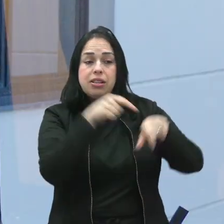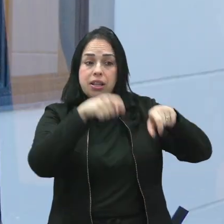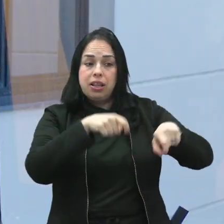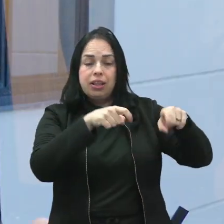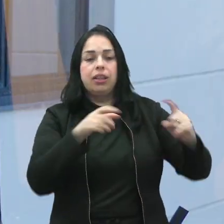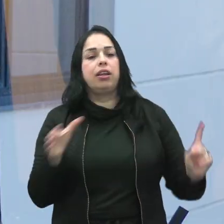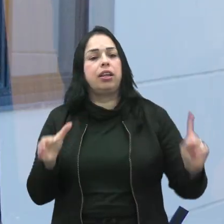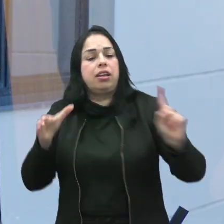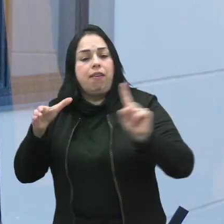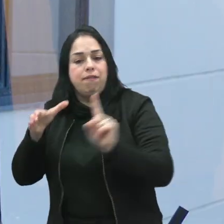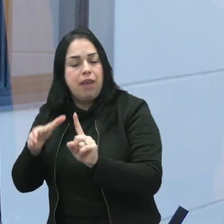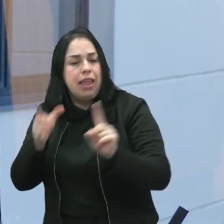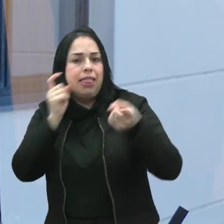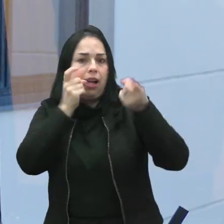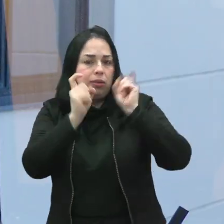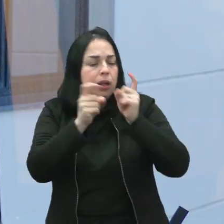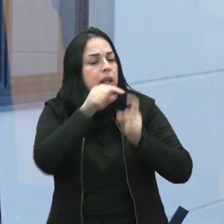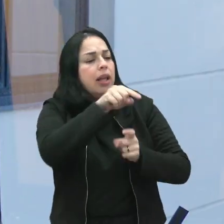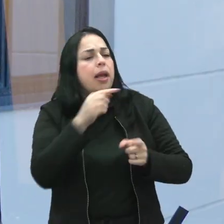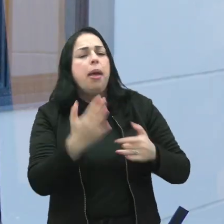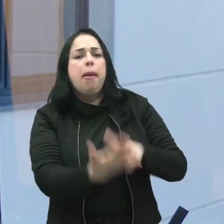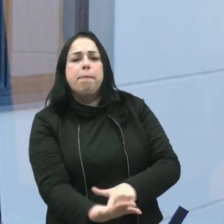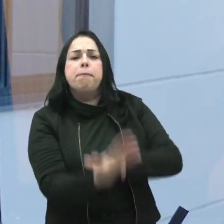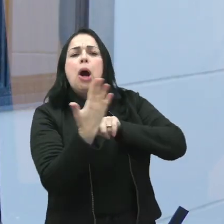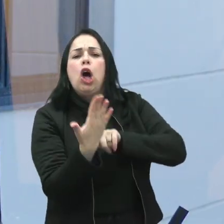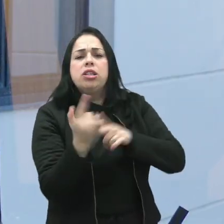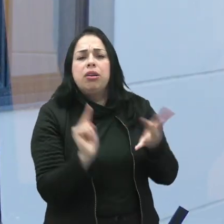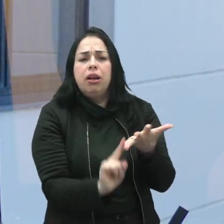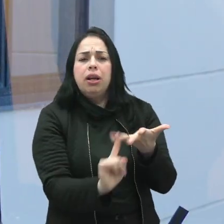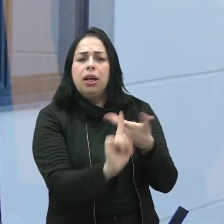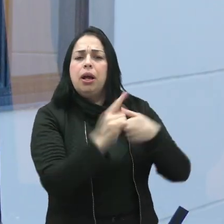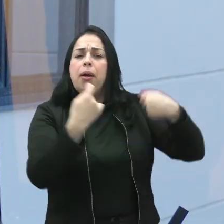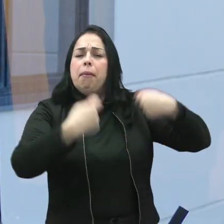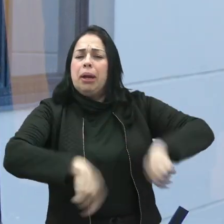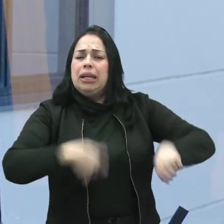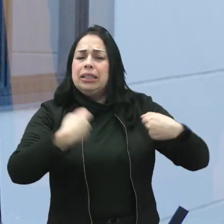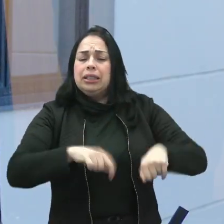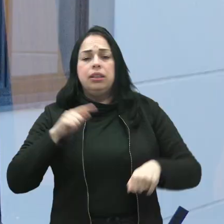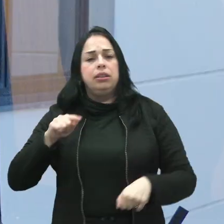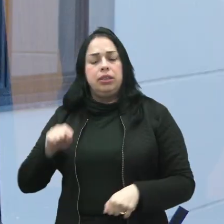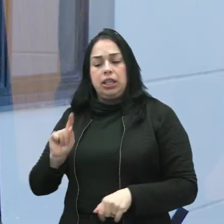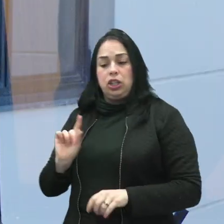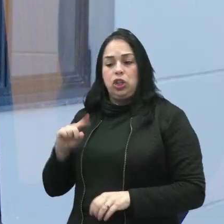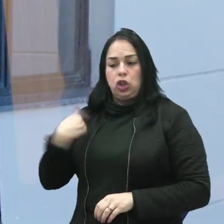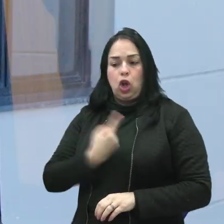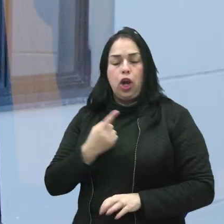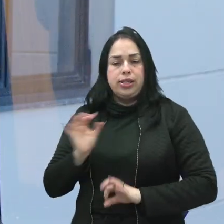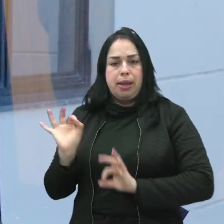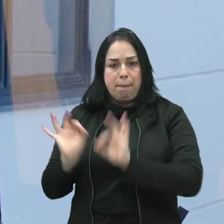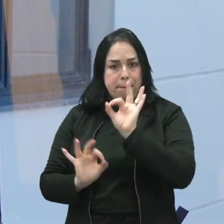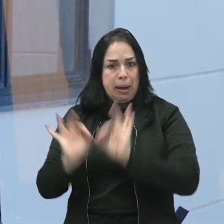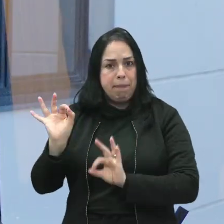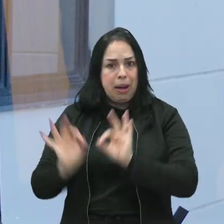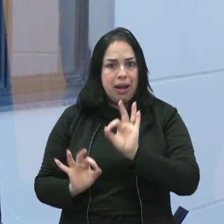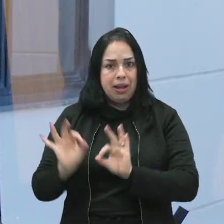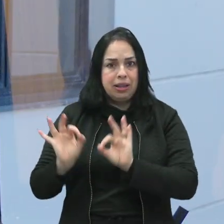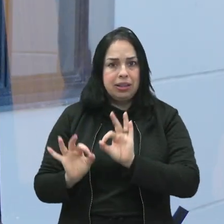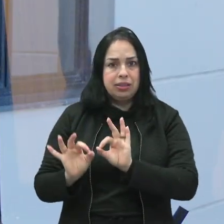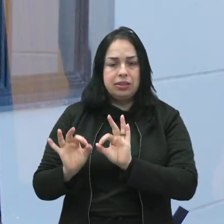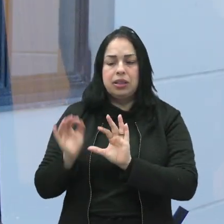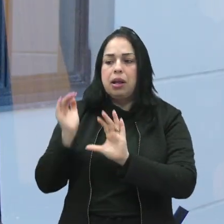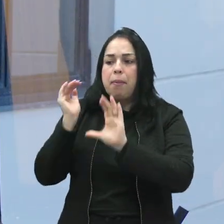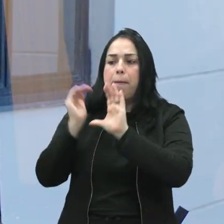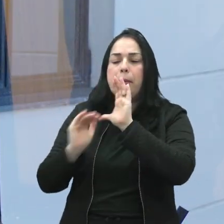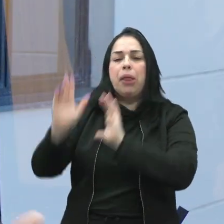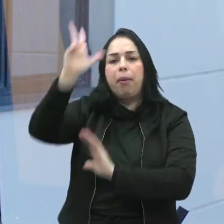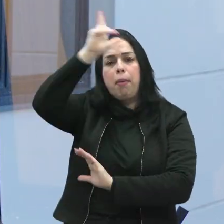rural venha para uma reunião da frente, traga as suas dificuldades para que a frente parlamentar encaminhe para o Poder